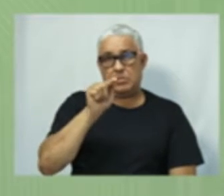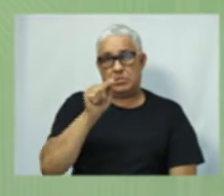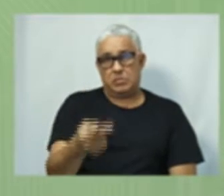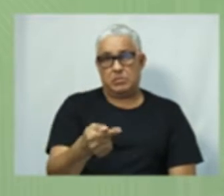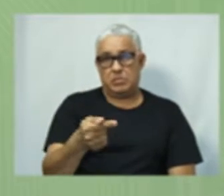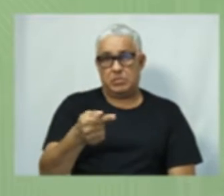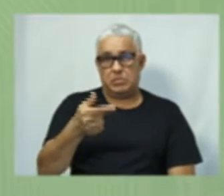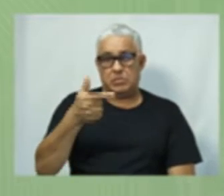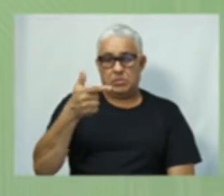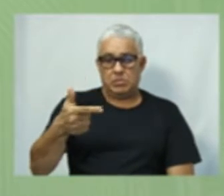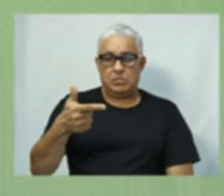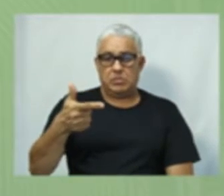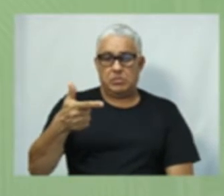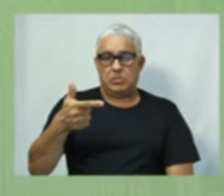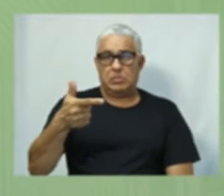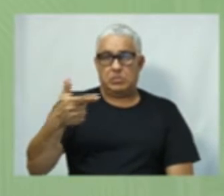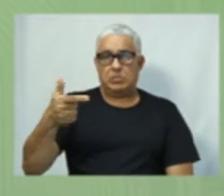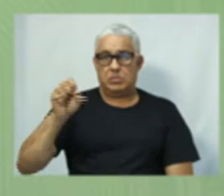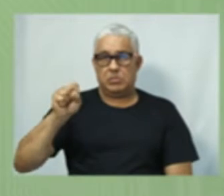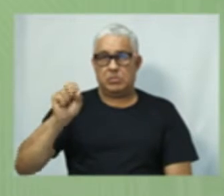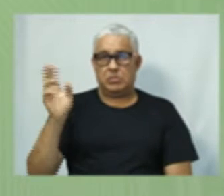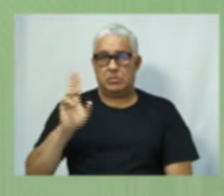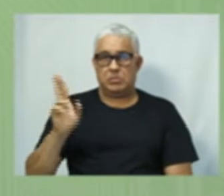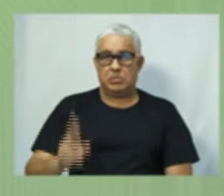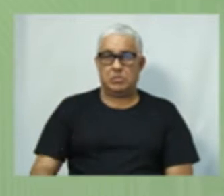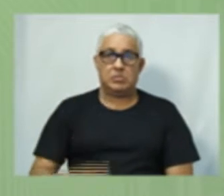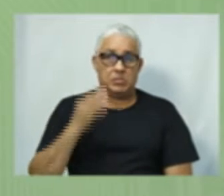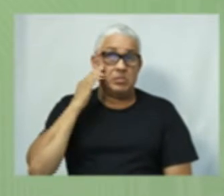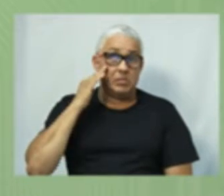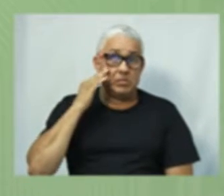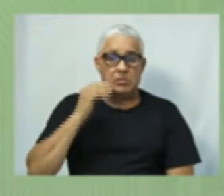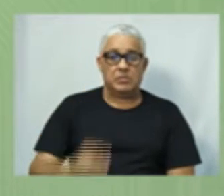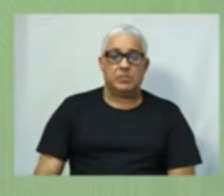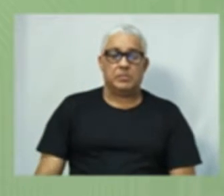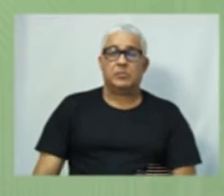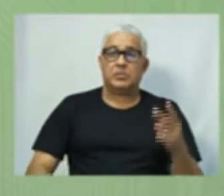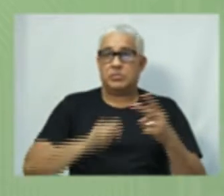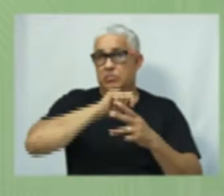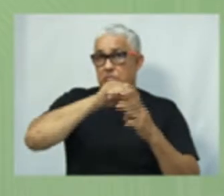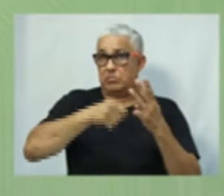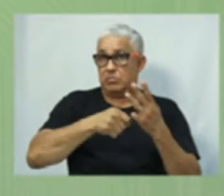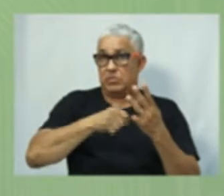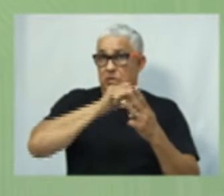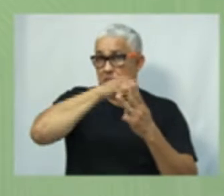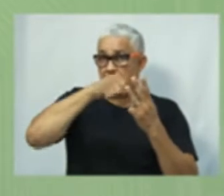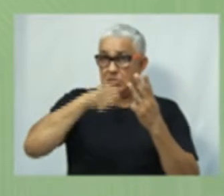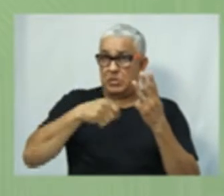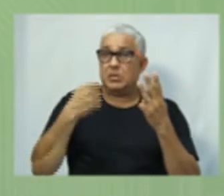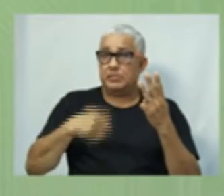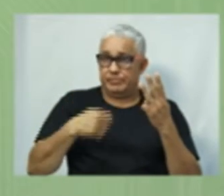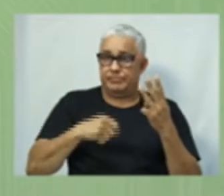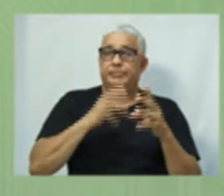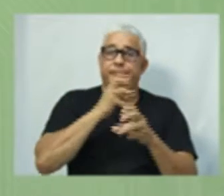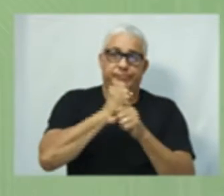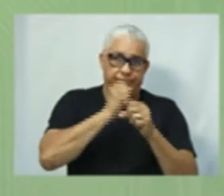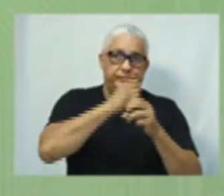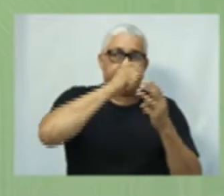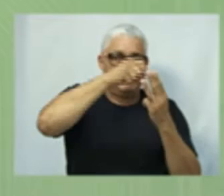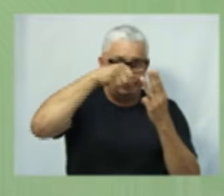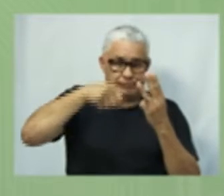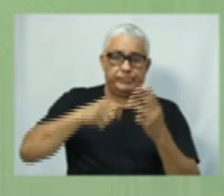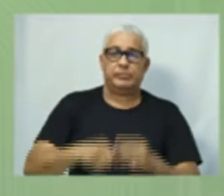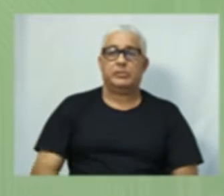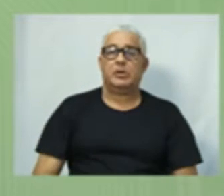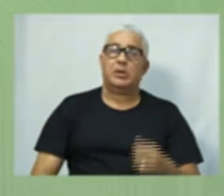7.228 reais. Entenderam? Enquanto os outros dois primeiros, a periodicidade é trimestral, a gente tem que fazer aquele cálculo.